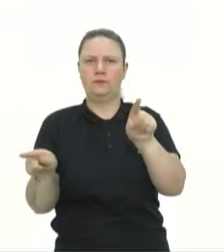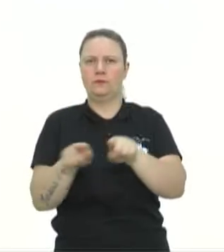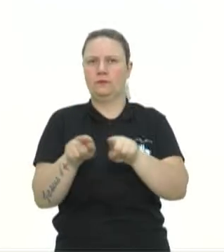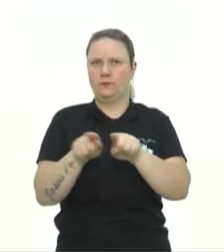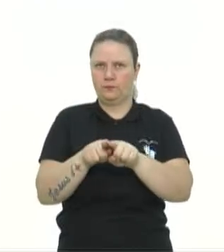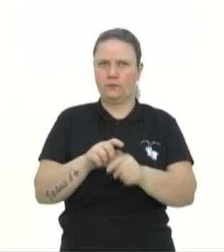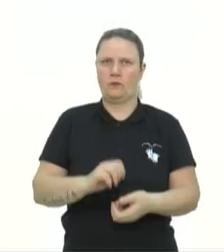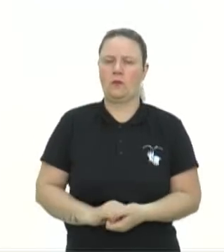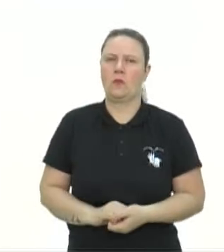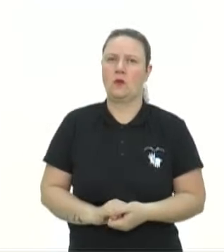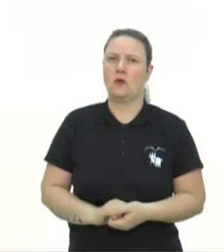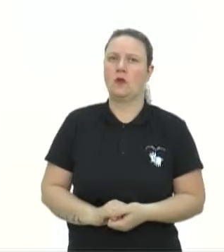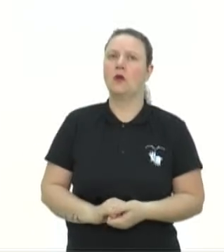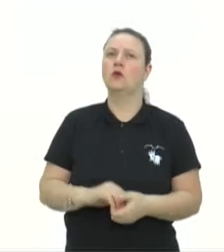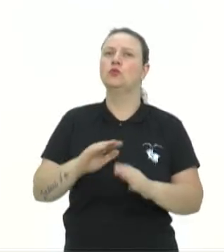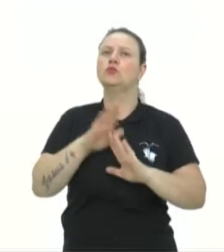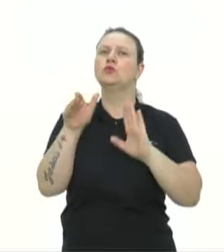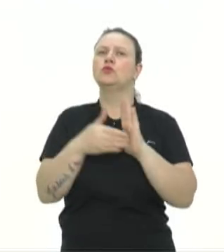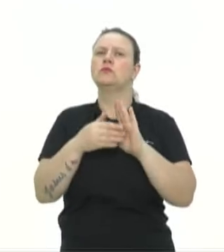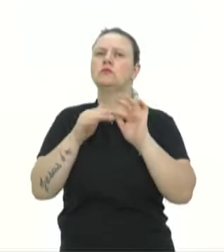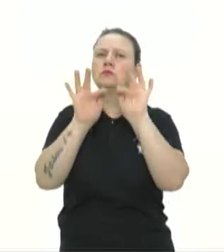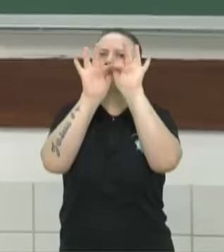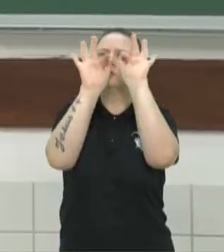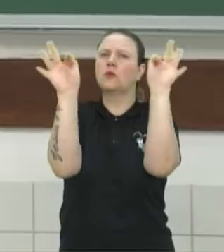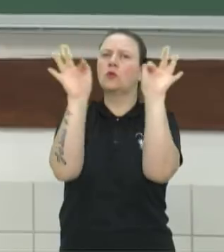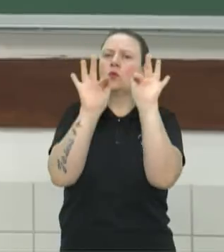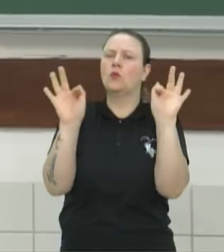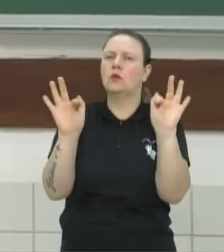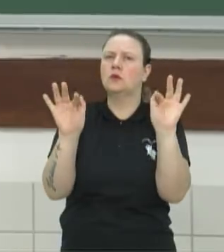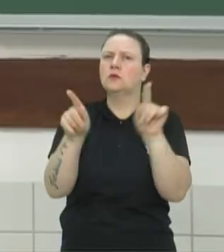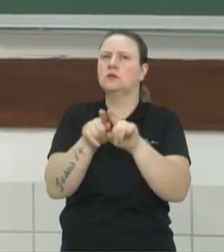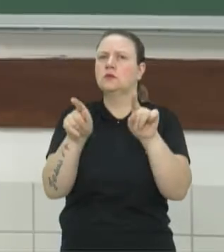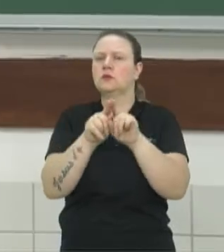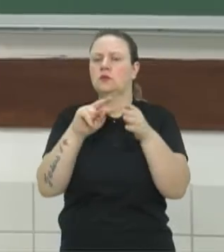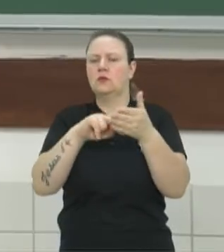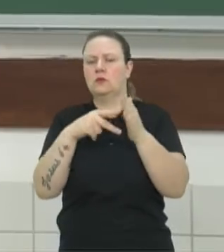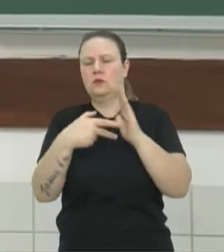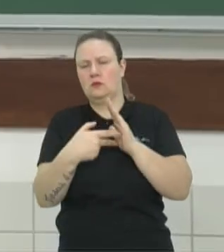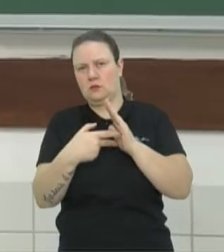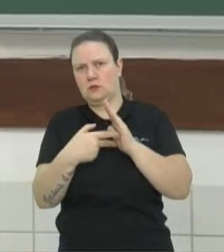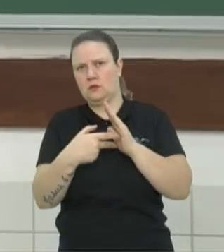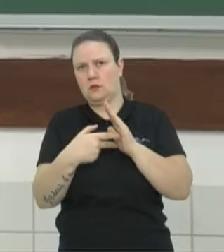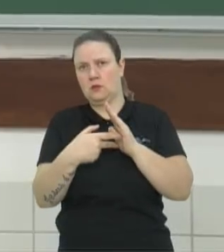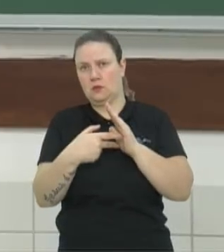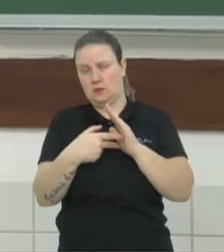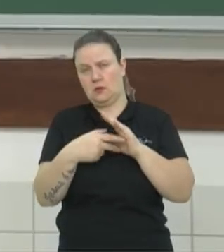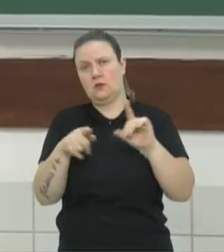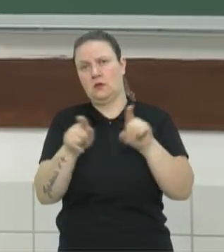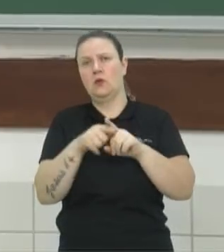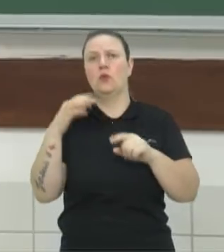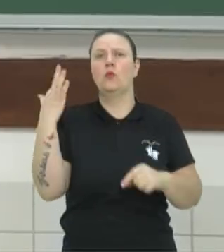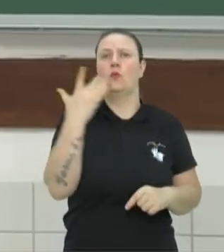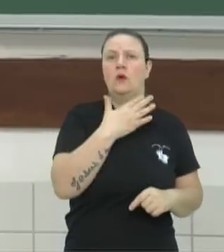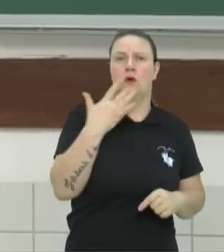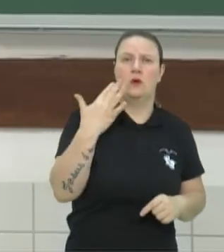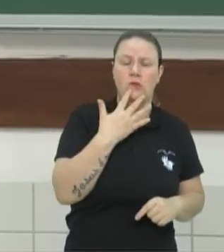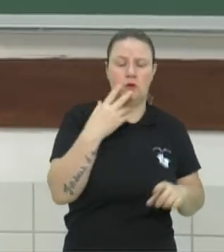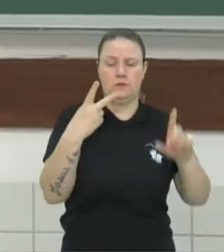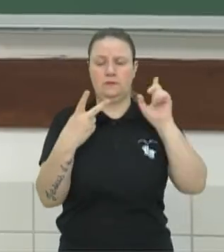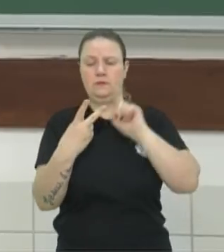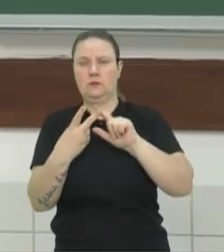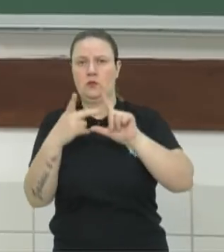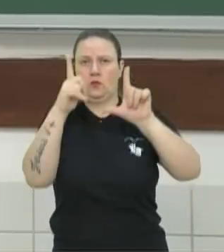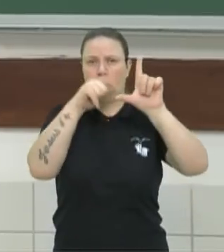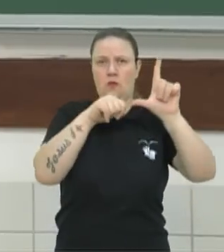observamos ali que num cartaz, tudo que está escrito tem uma significação. Tanto a parte da cor, a